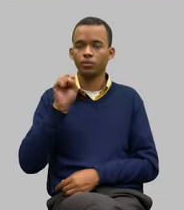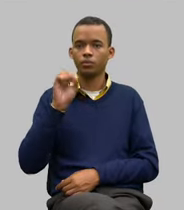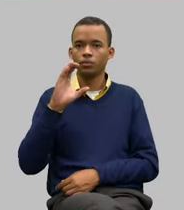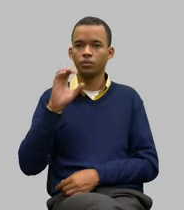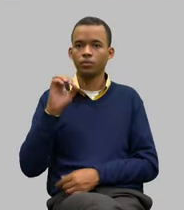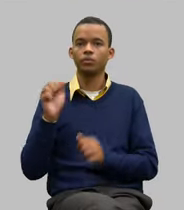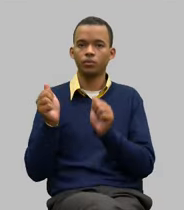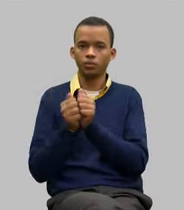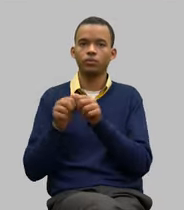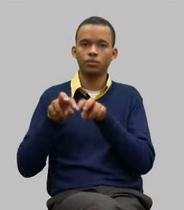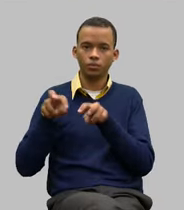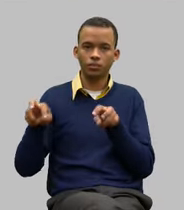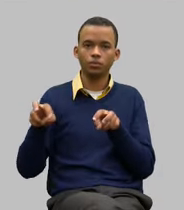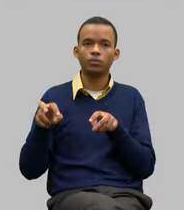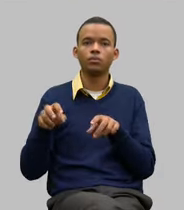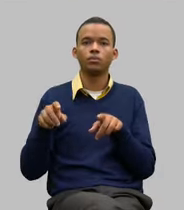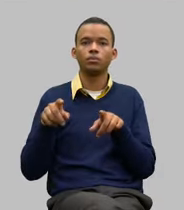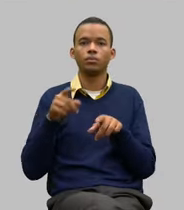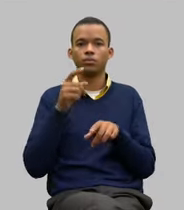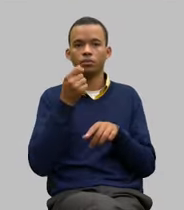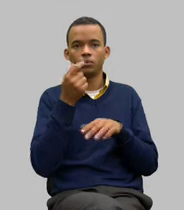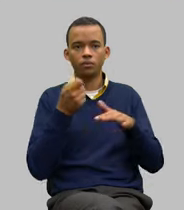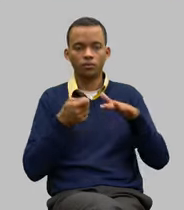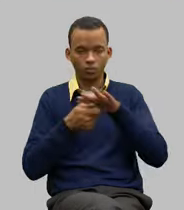investimentos recursos do